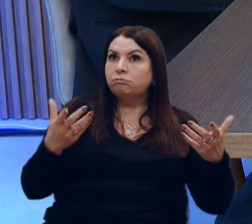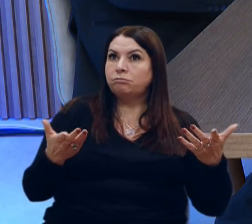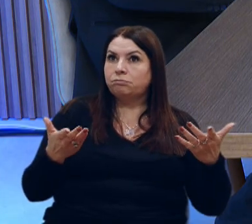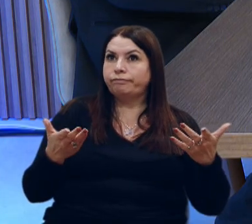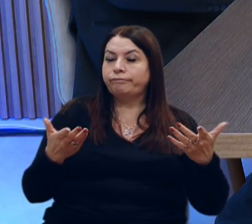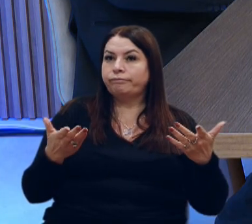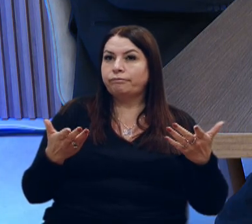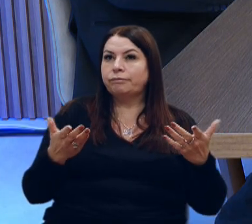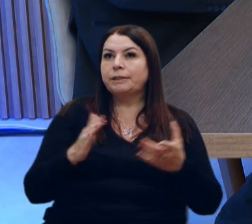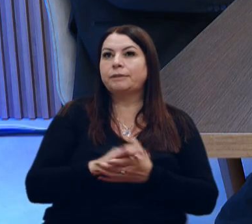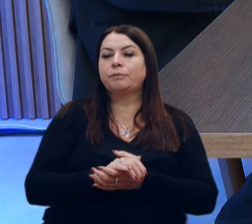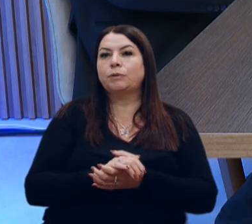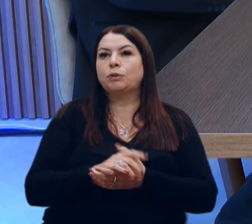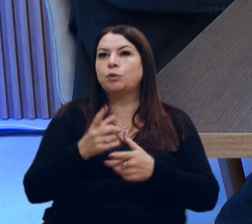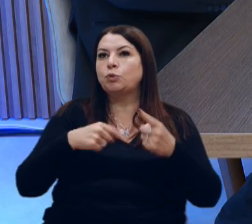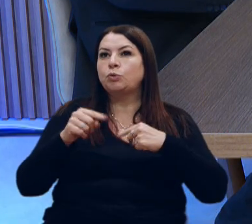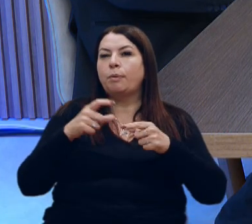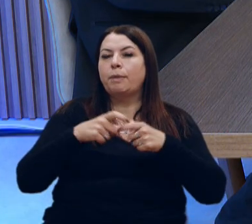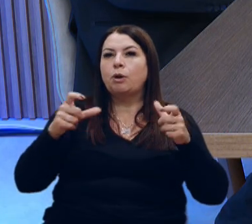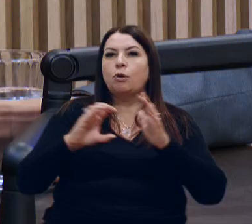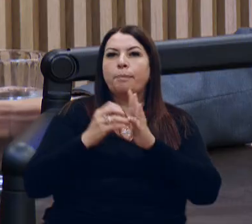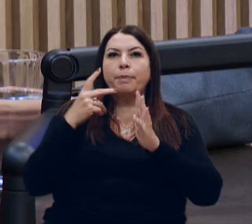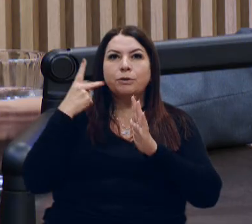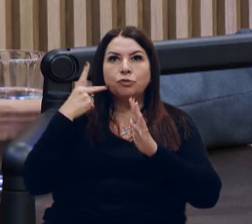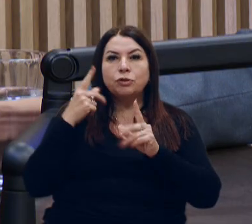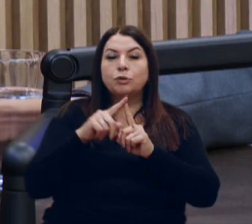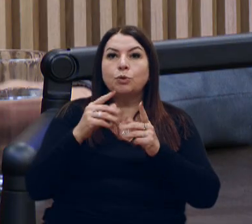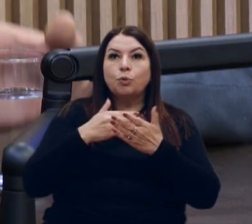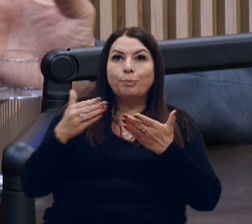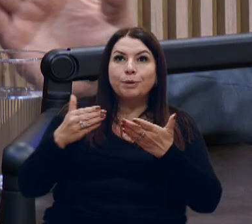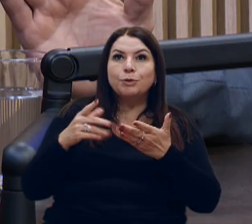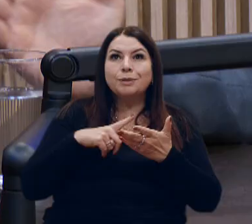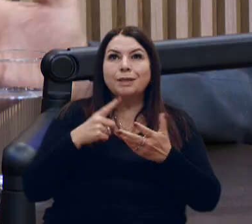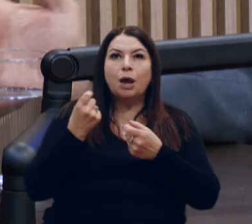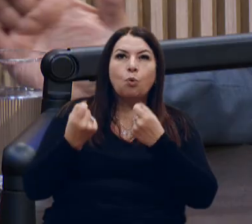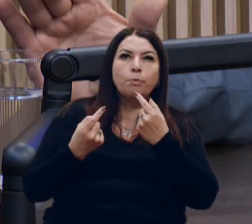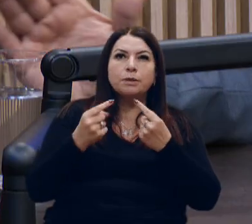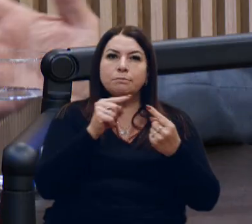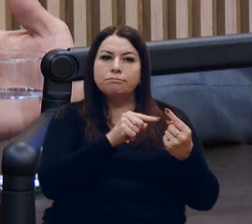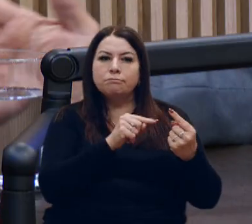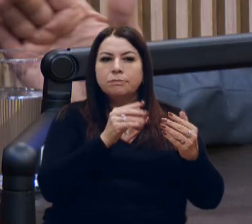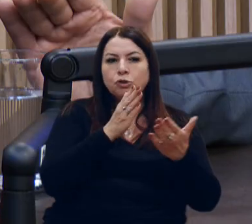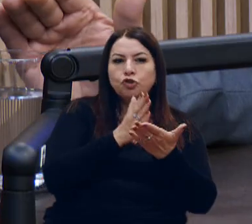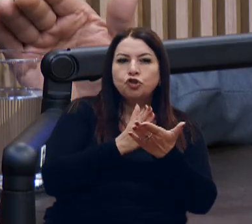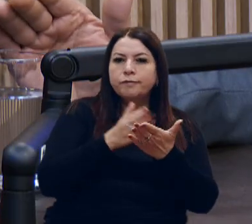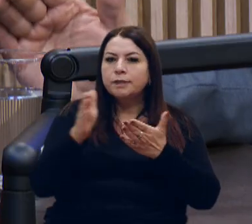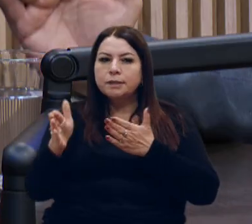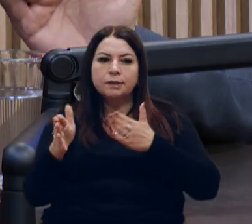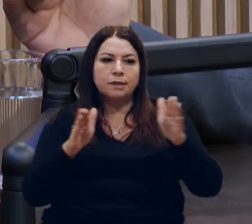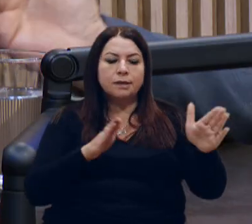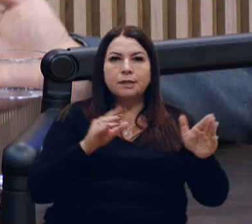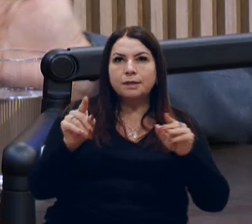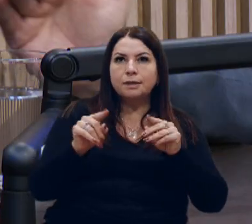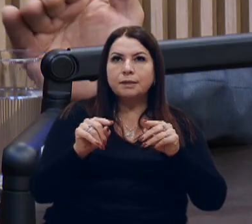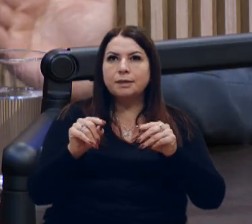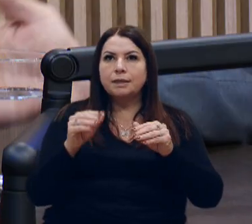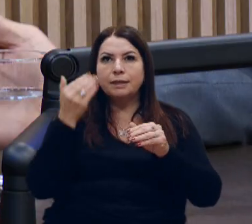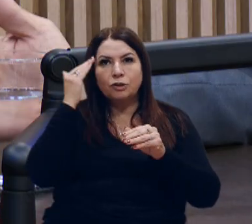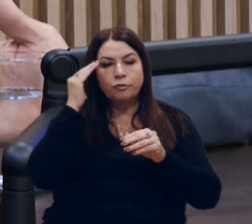cresceu demais, se tornou o maior partido, e aí começou a ter algumas pequenas divisões, alguns pequenos